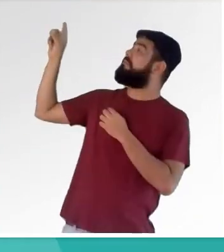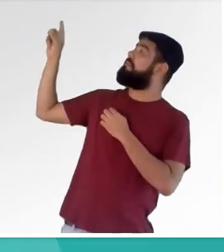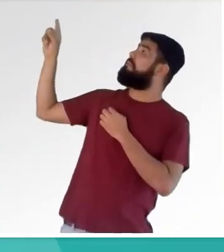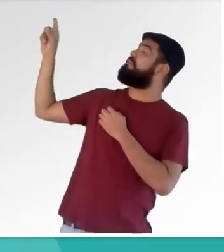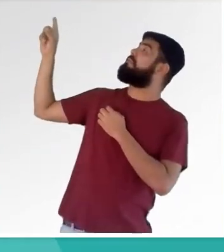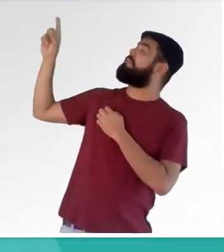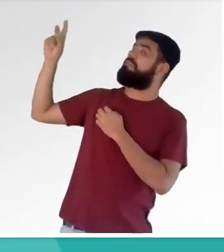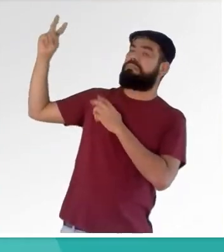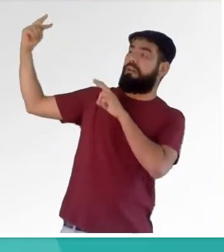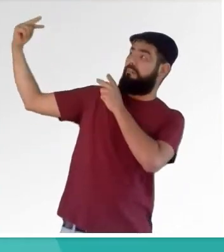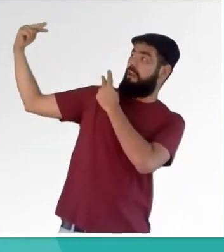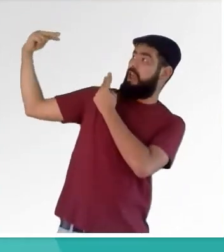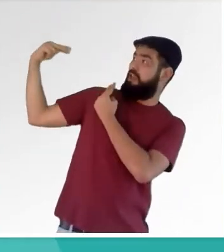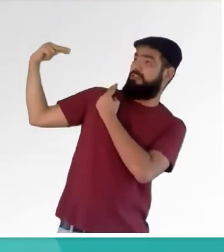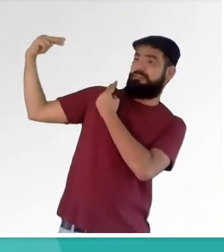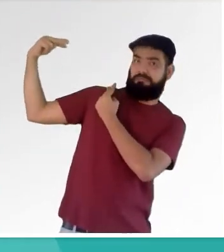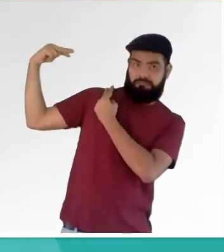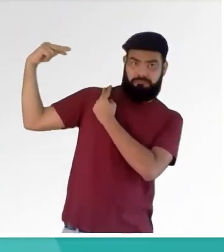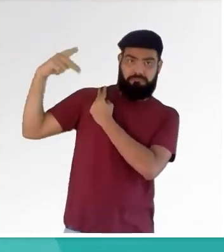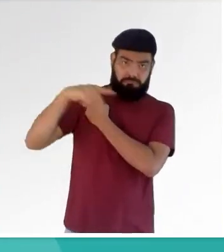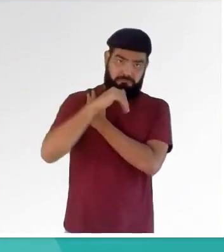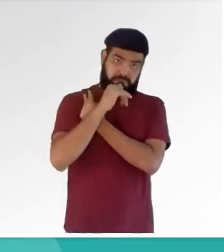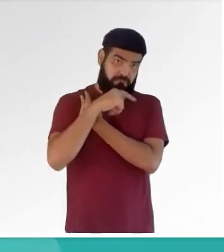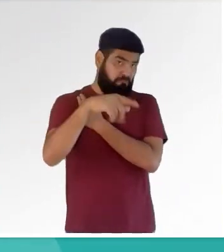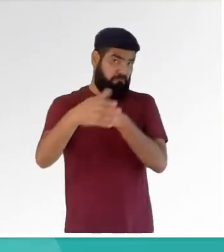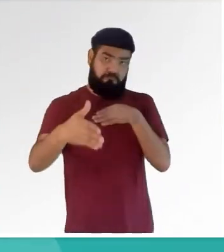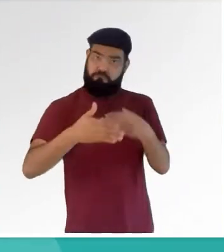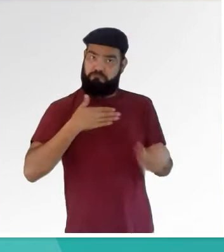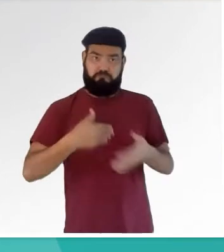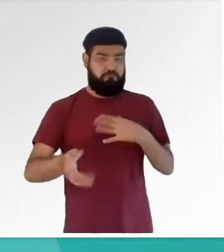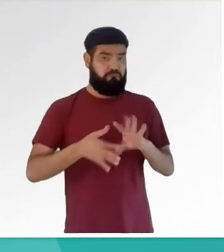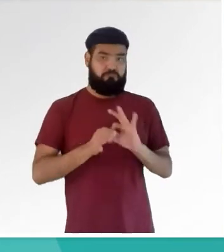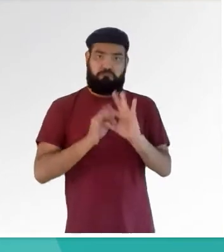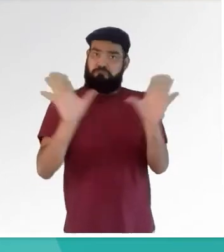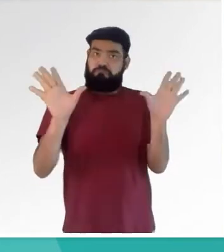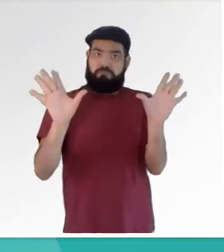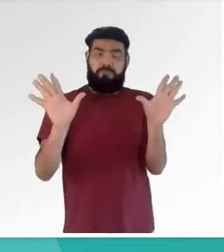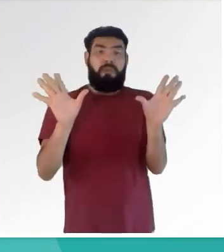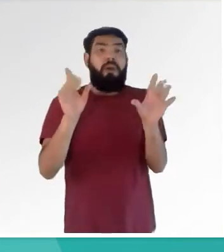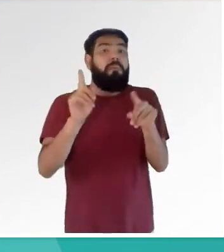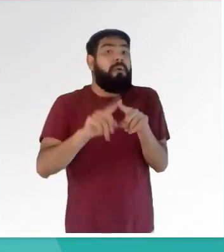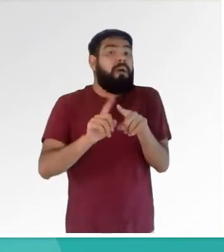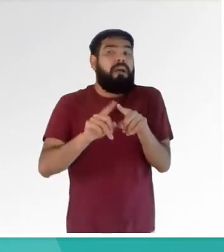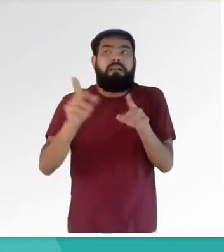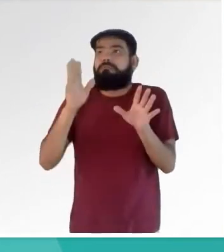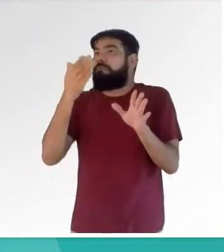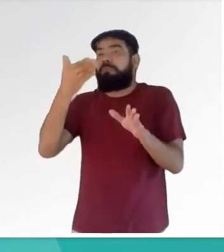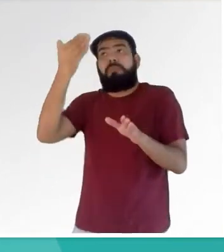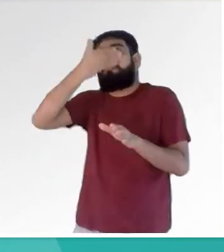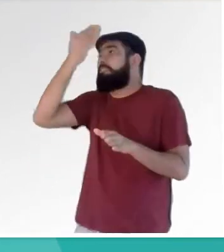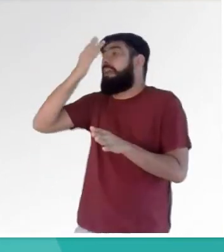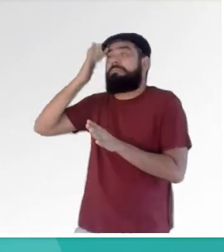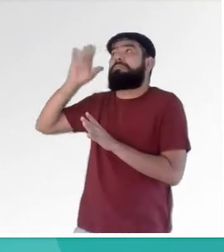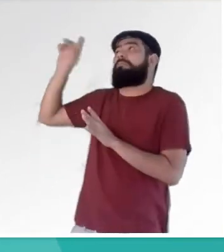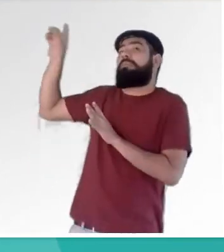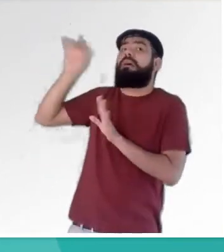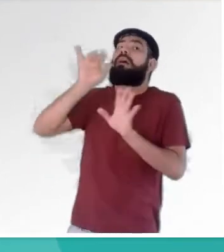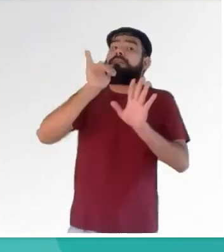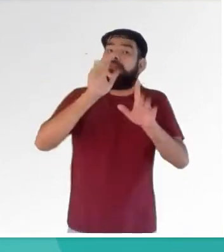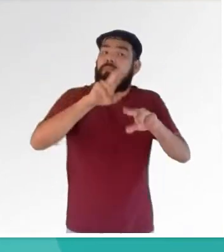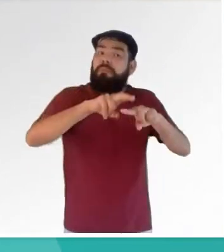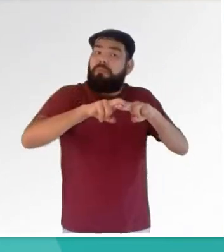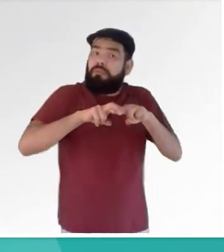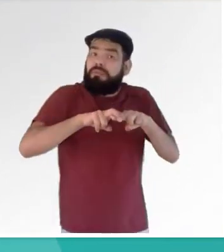ou por quem você está rezando, porque é uma figura sobrenatural. É por isso que os indígenas fazem seus ritos,